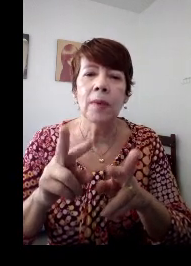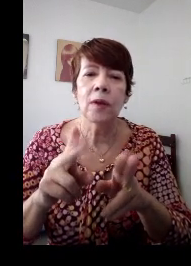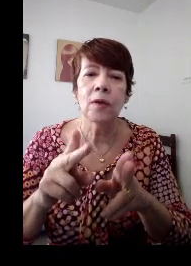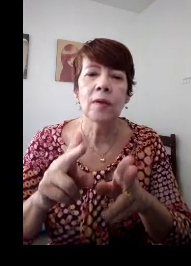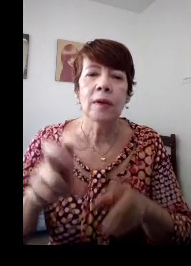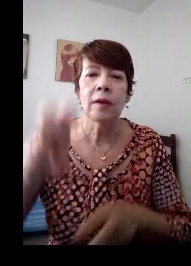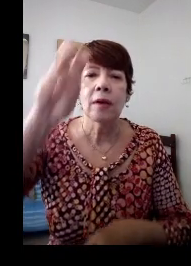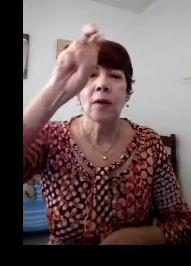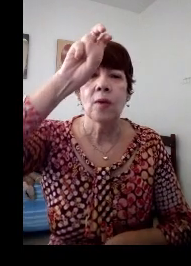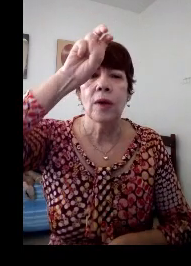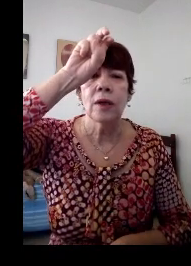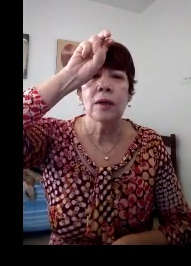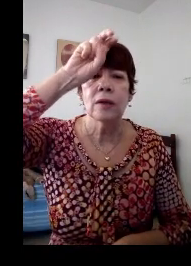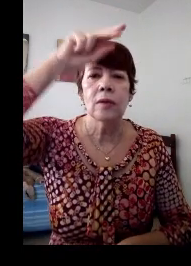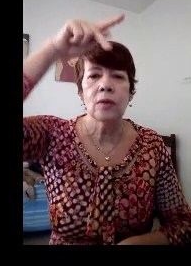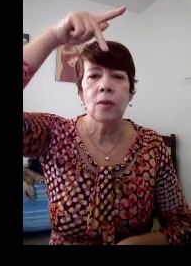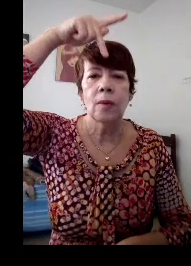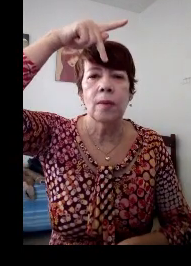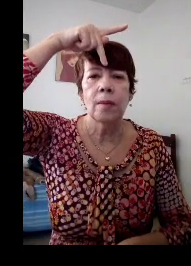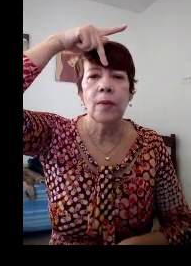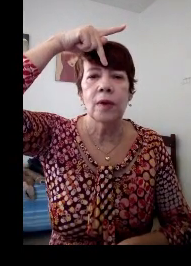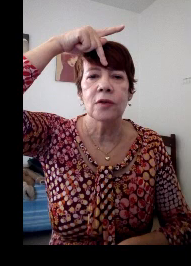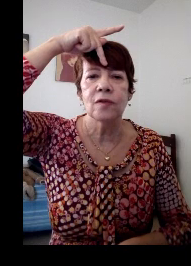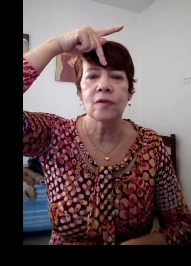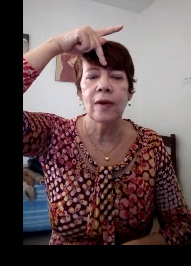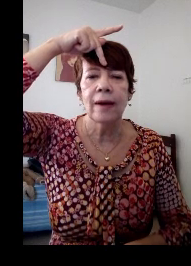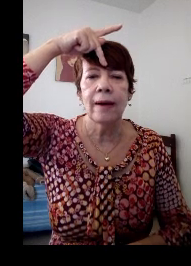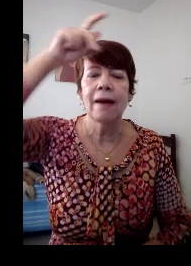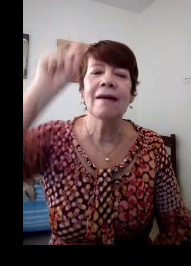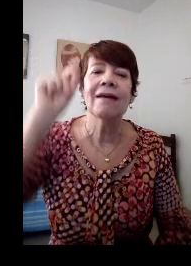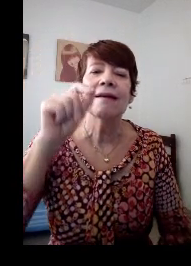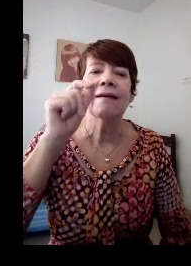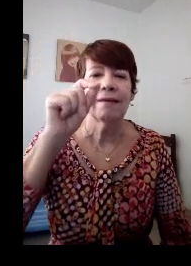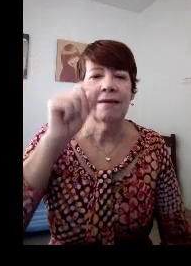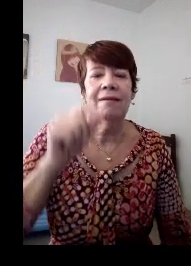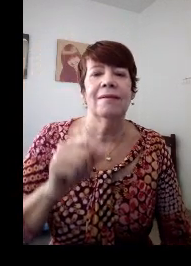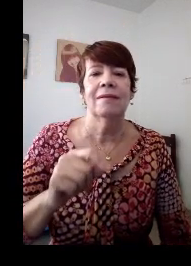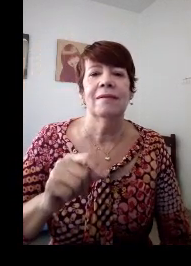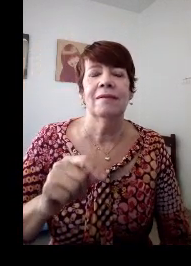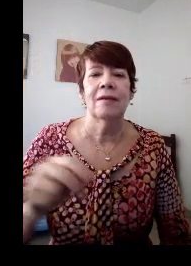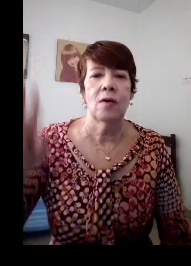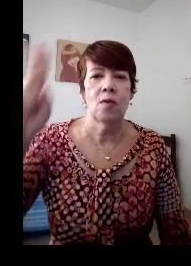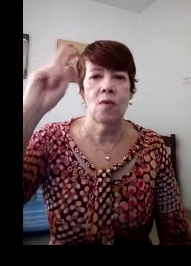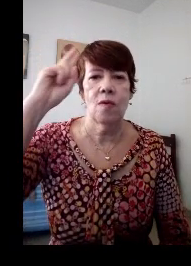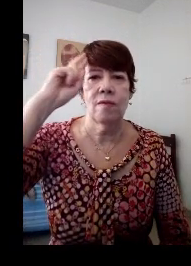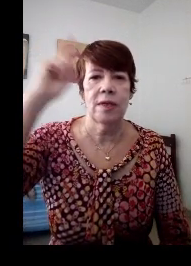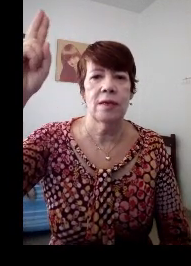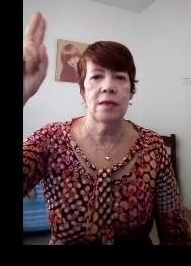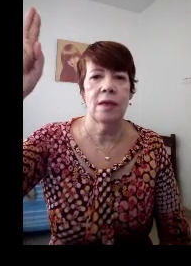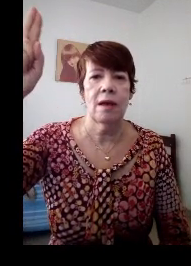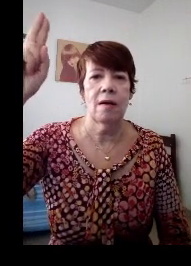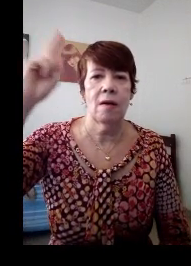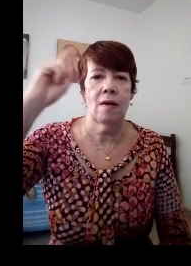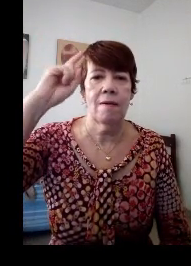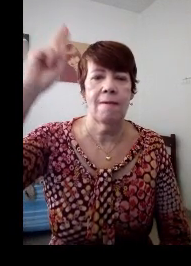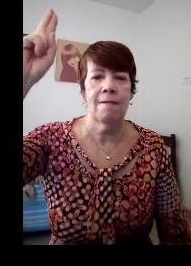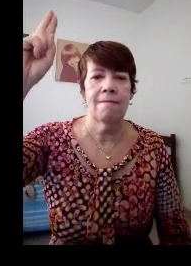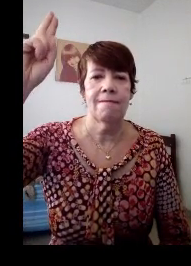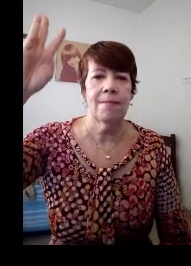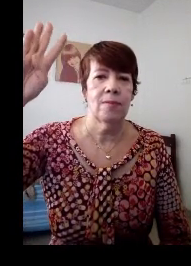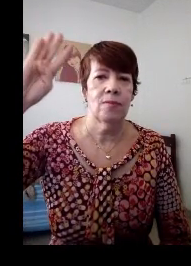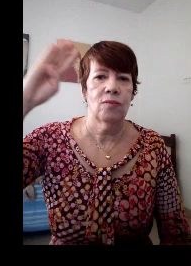o venderam a um egípcio chamado Potifar. Quem era Potifar? Potifar era um oficial, que